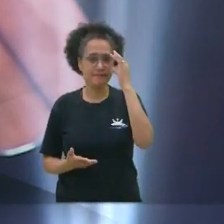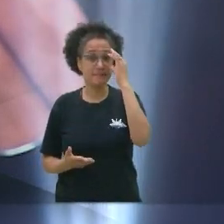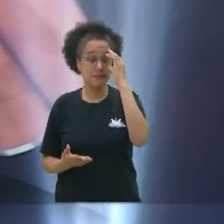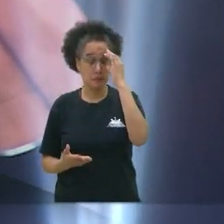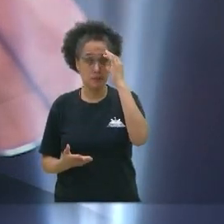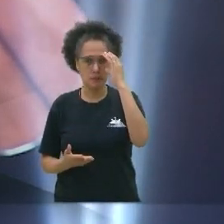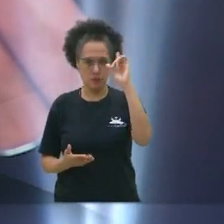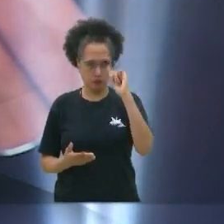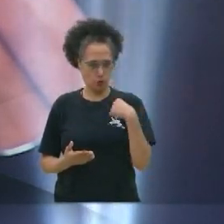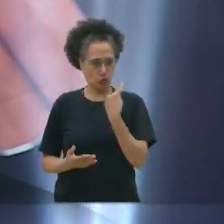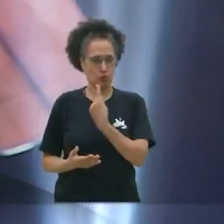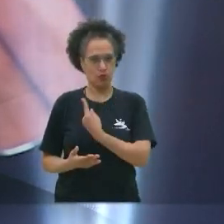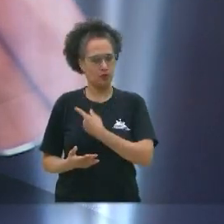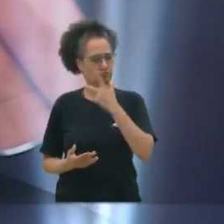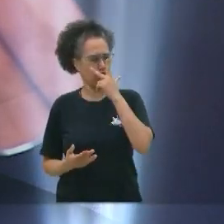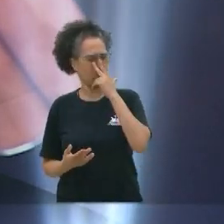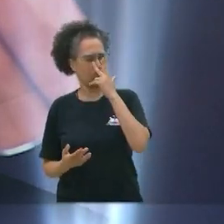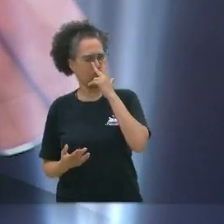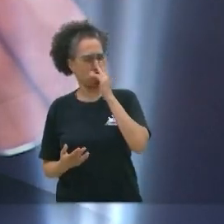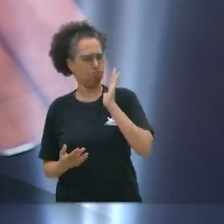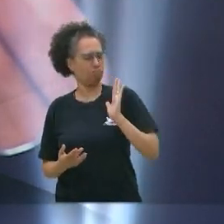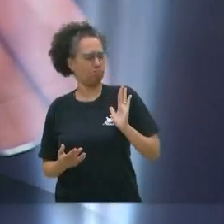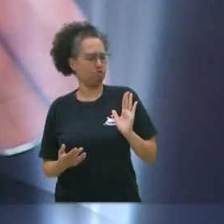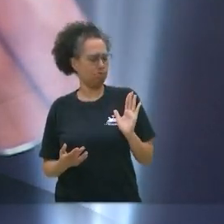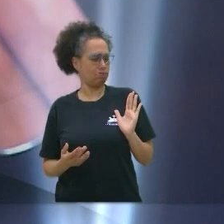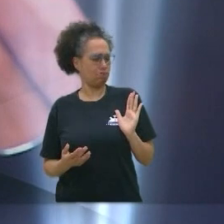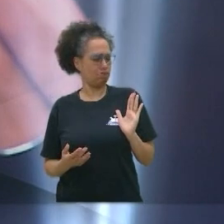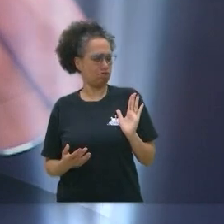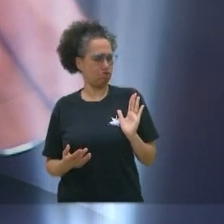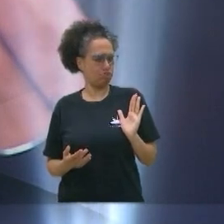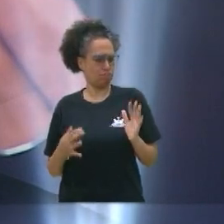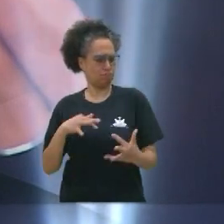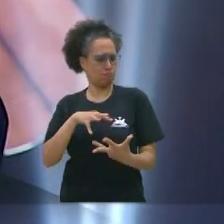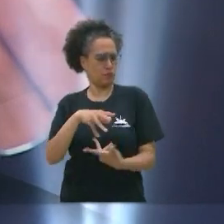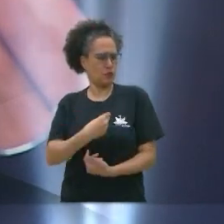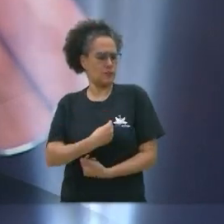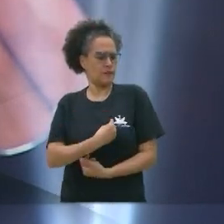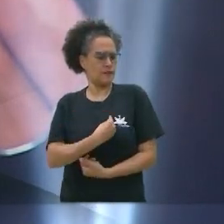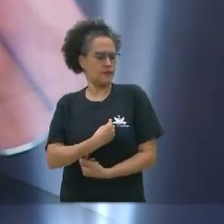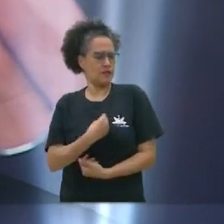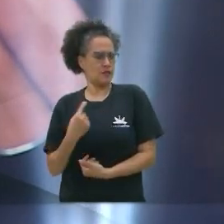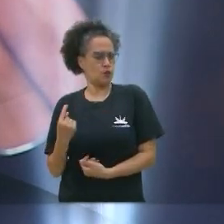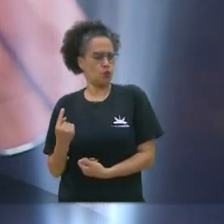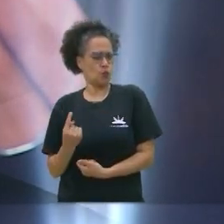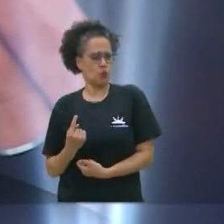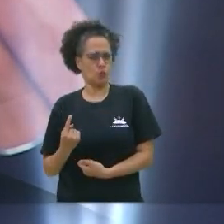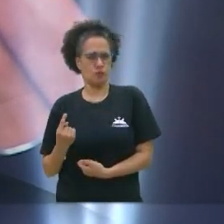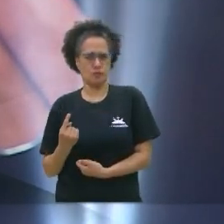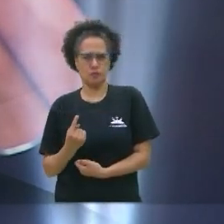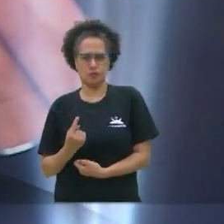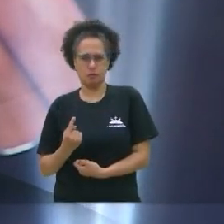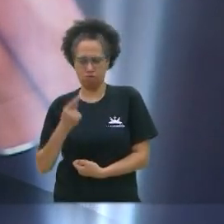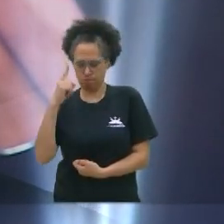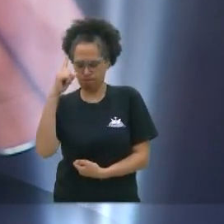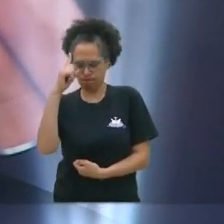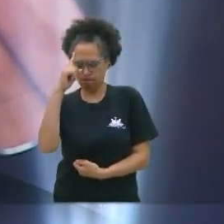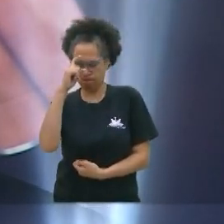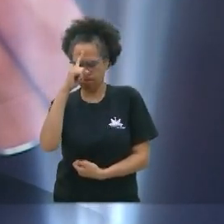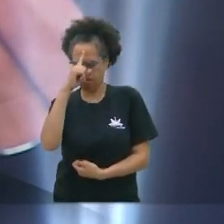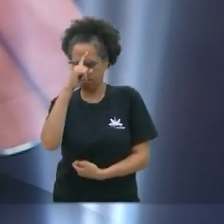Nós é que achamos, né, que vivemos num mundo de solidão, de